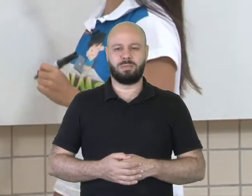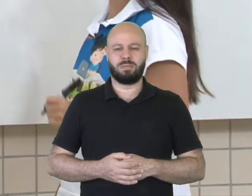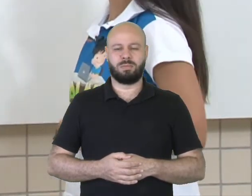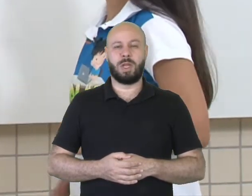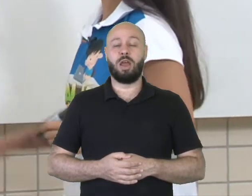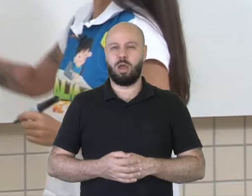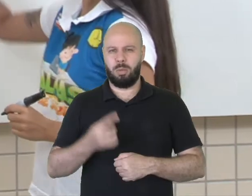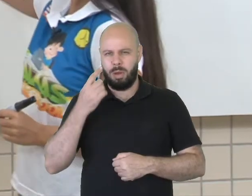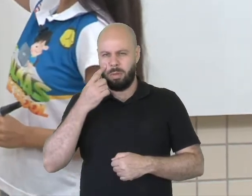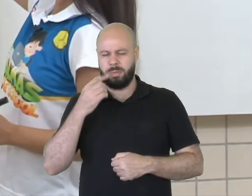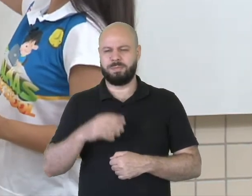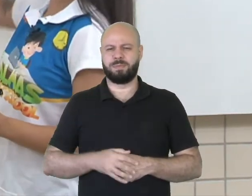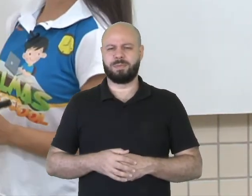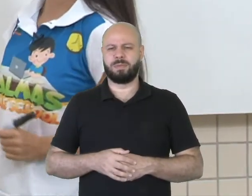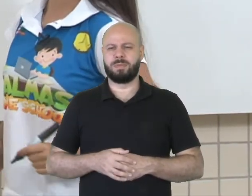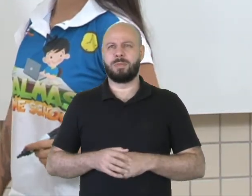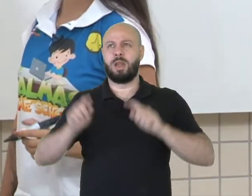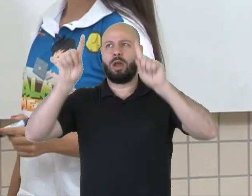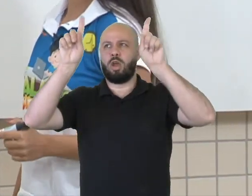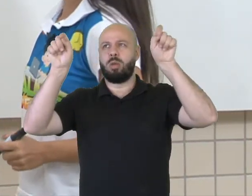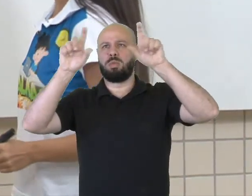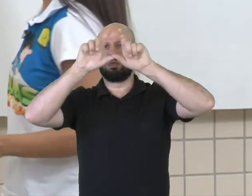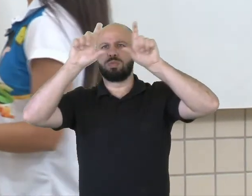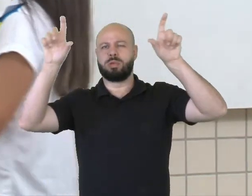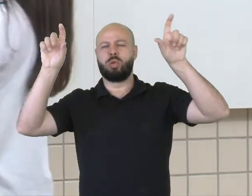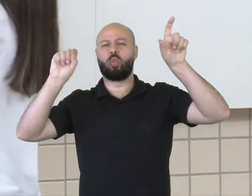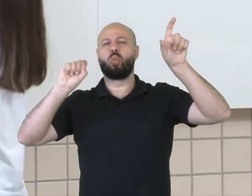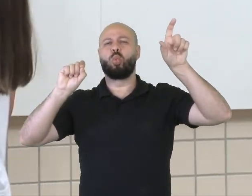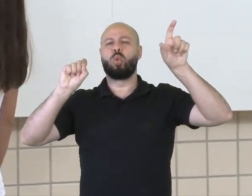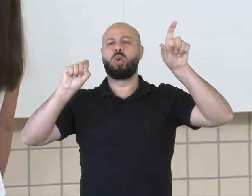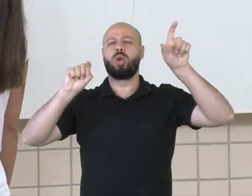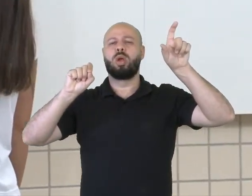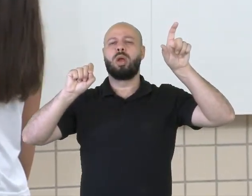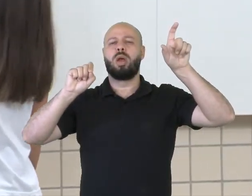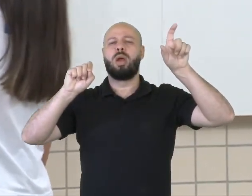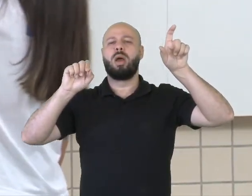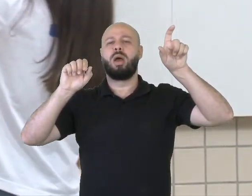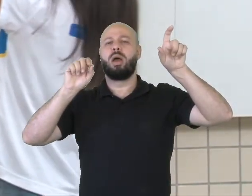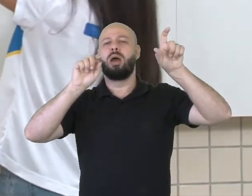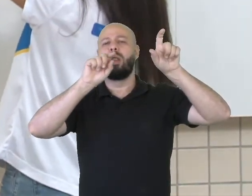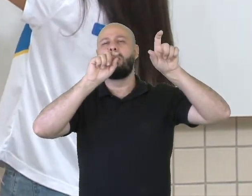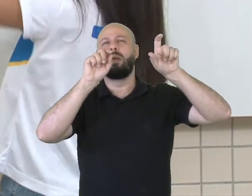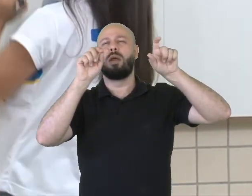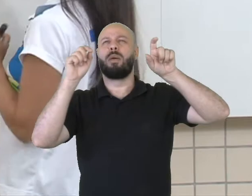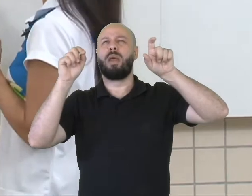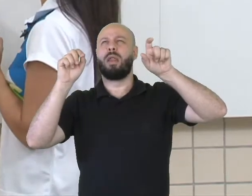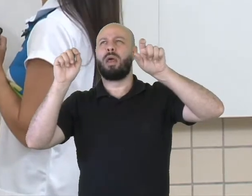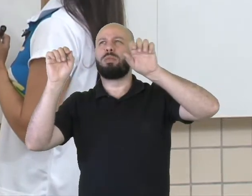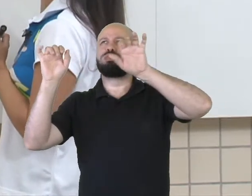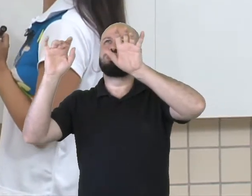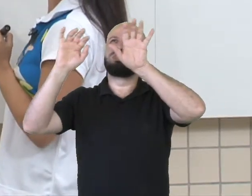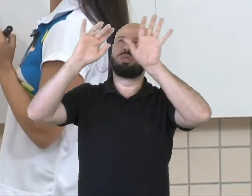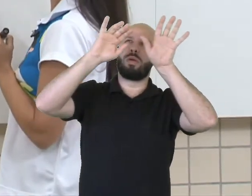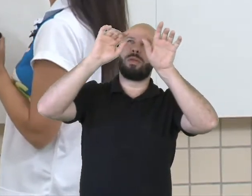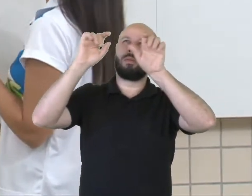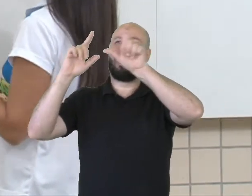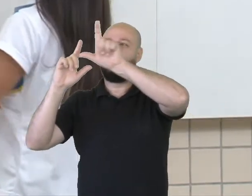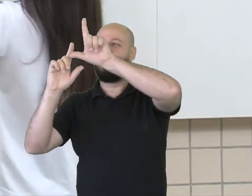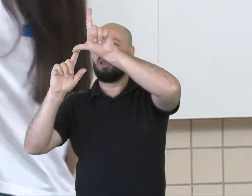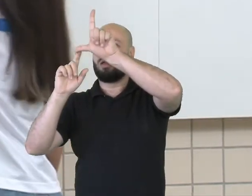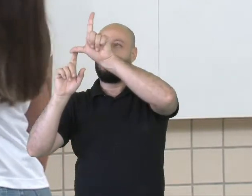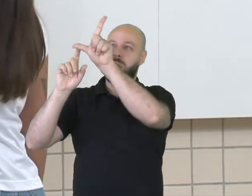Olha só, aqui entre parênteses nós vemos a letrinha tombadinha em formato